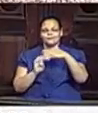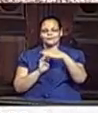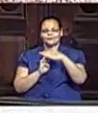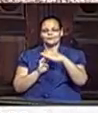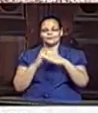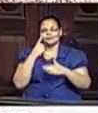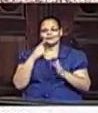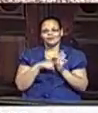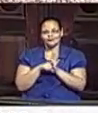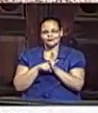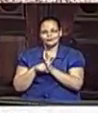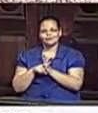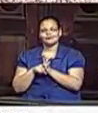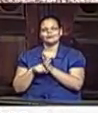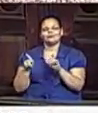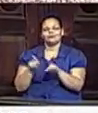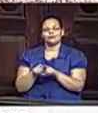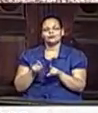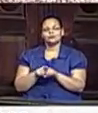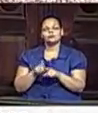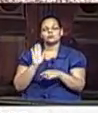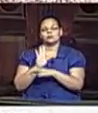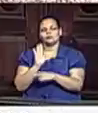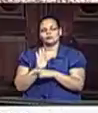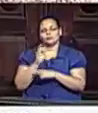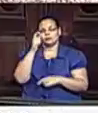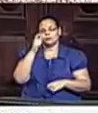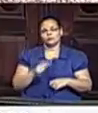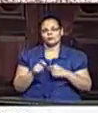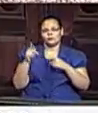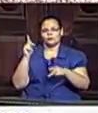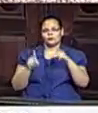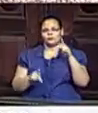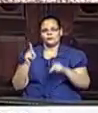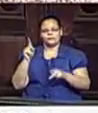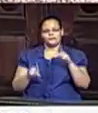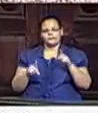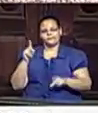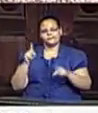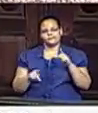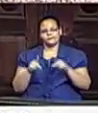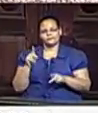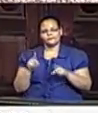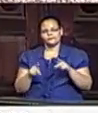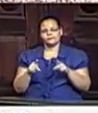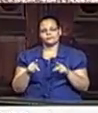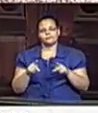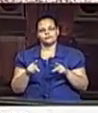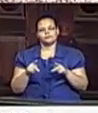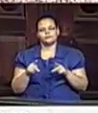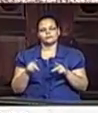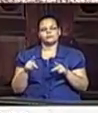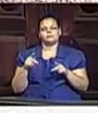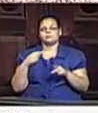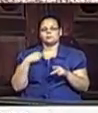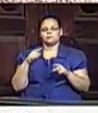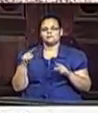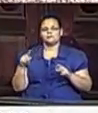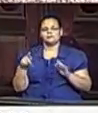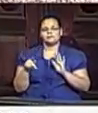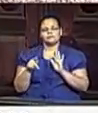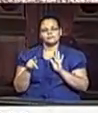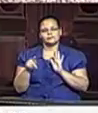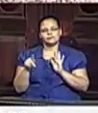precisa ter um viés para defender os interesses da população. As companhias não pertencem a essas